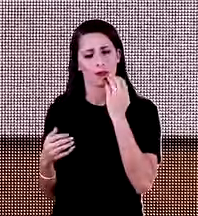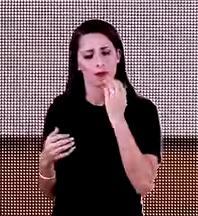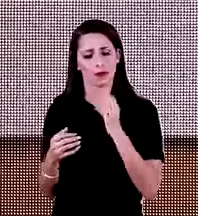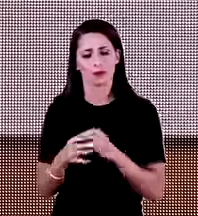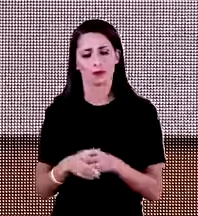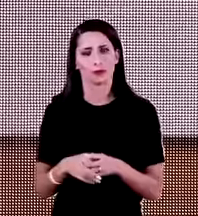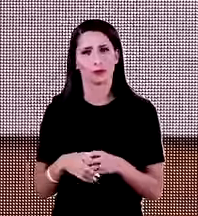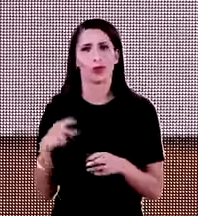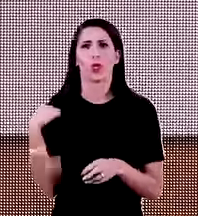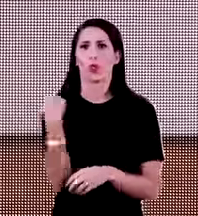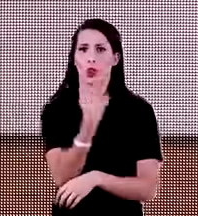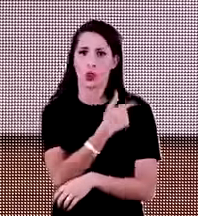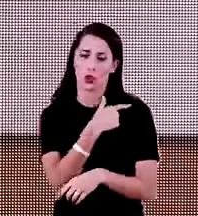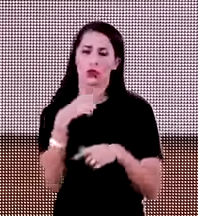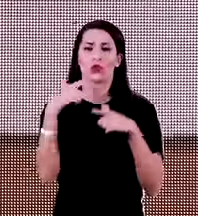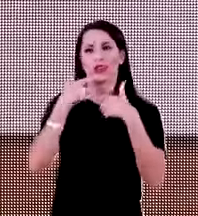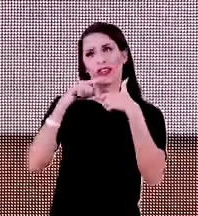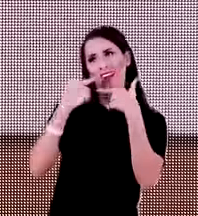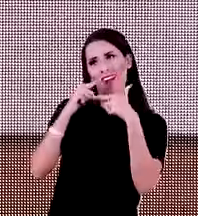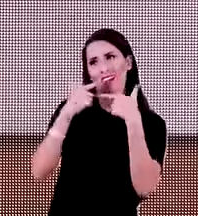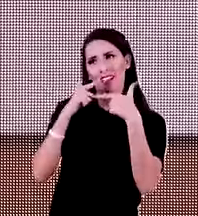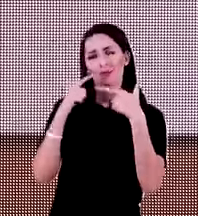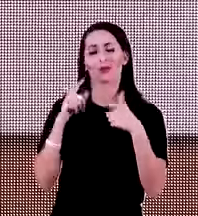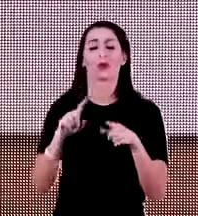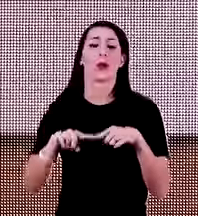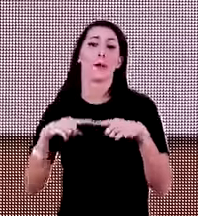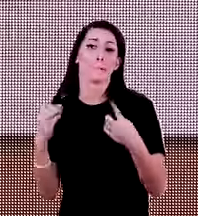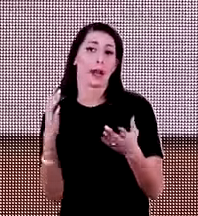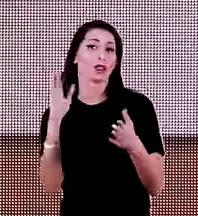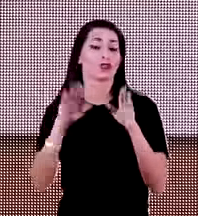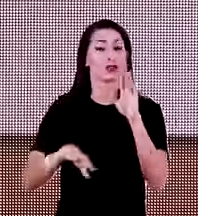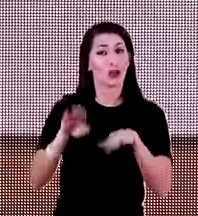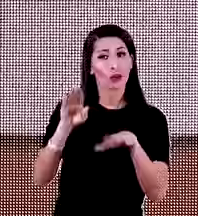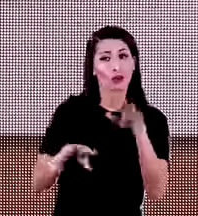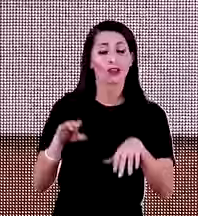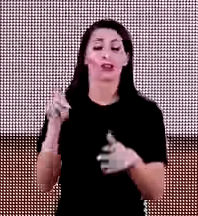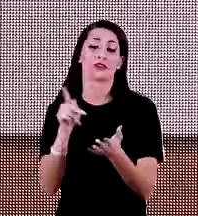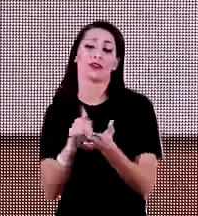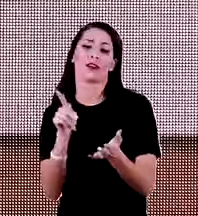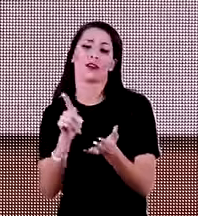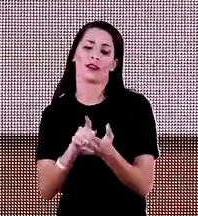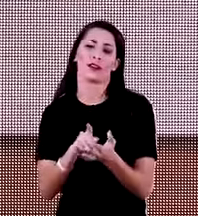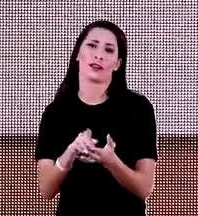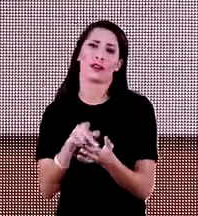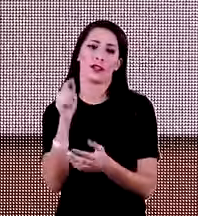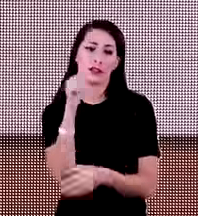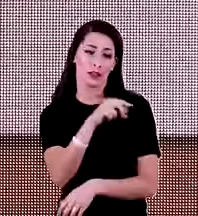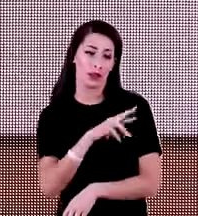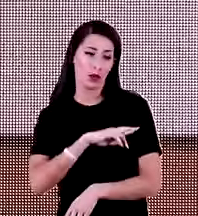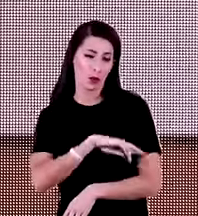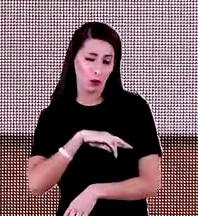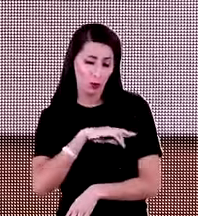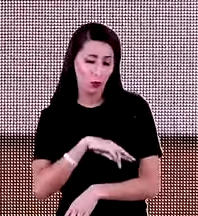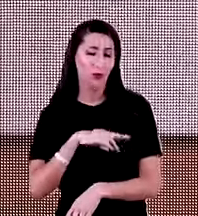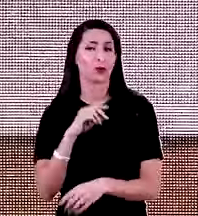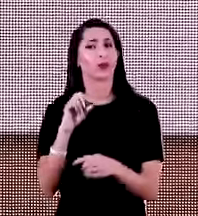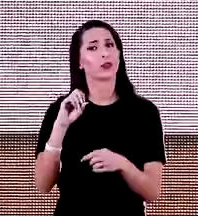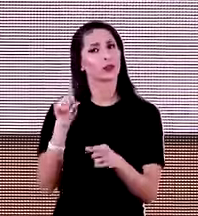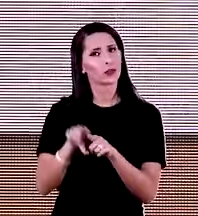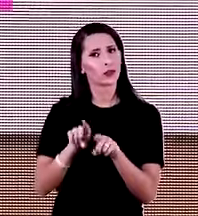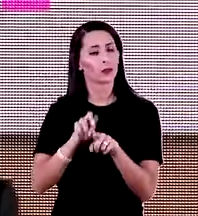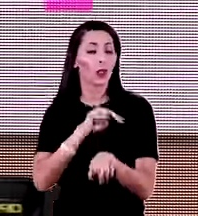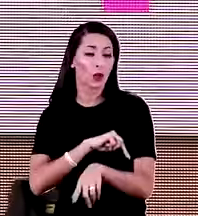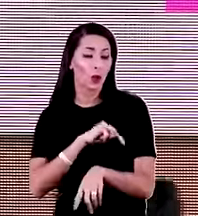A gente ri, mas talvez essa fosse a realidade da Noemi e da Ruth contemporânea, é ou não é, gente?